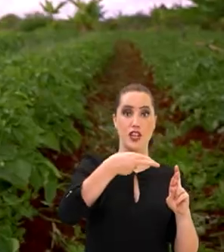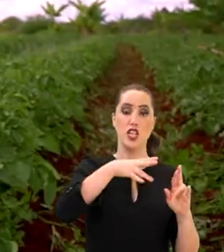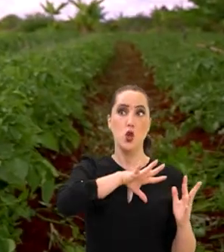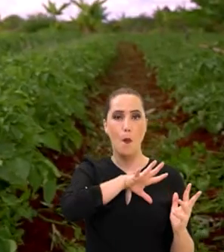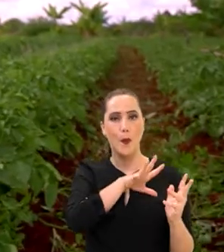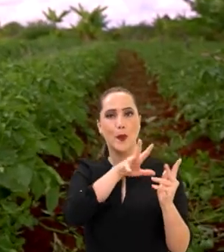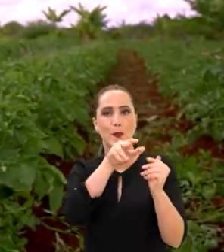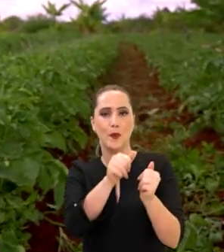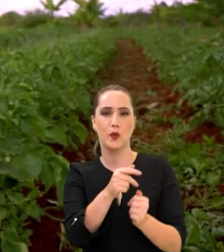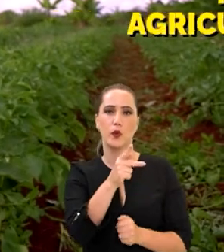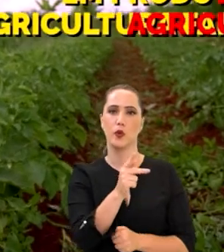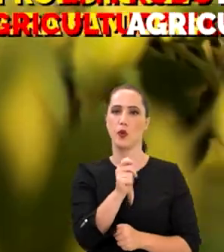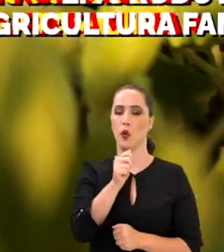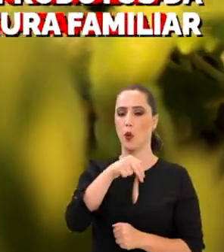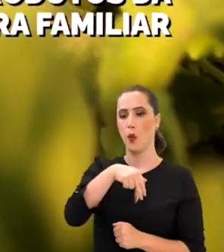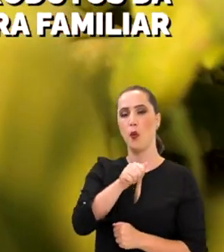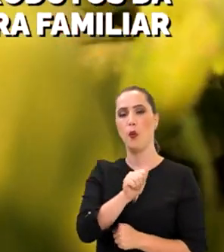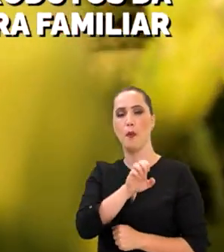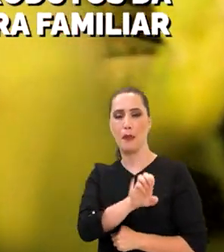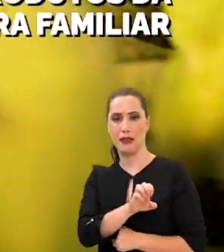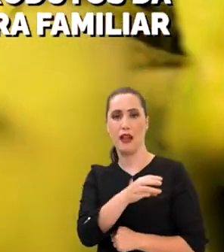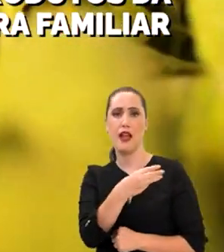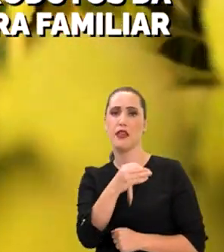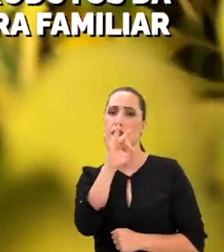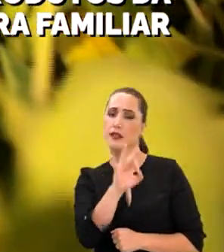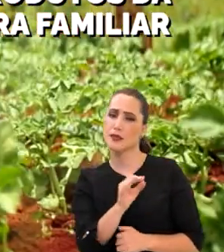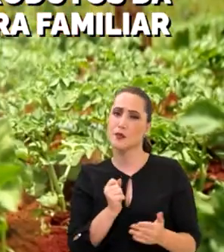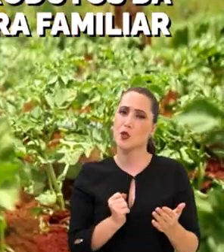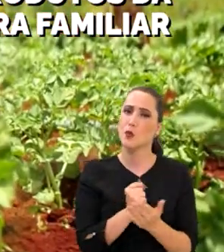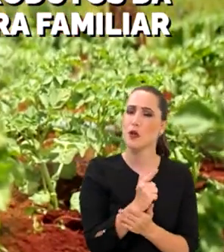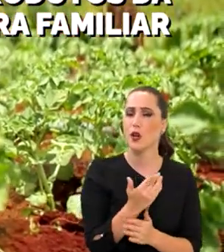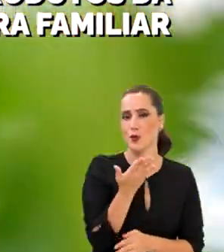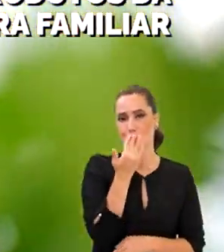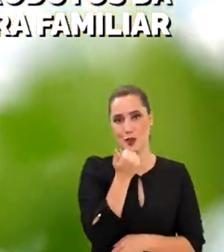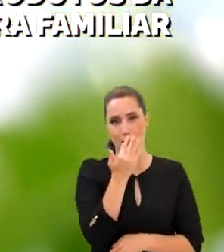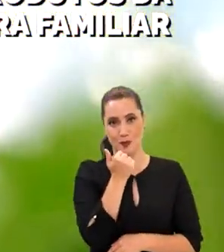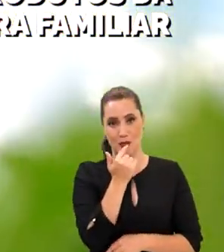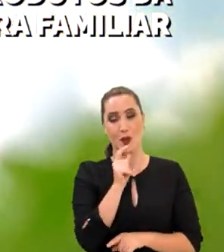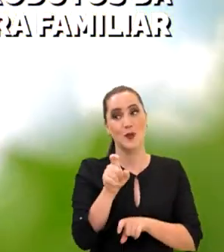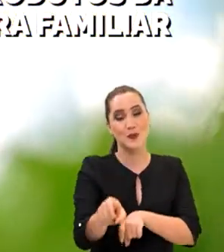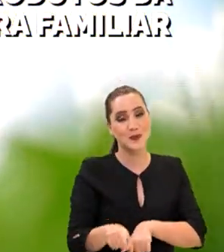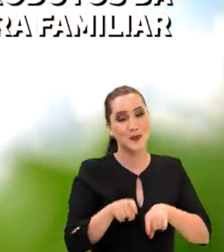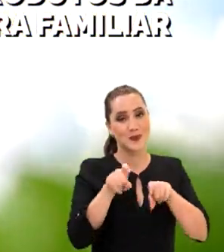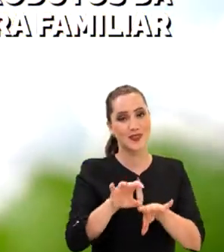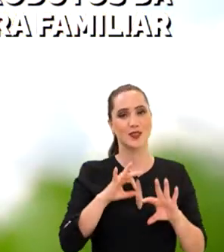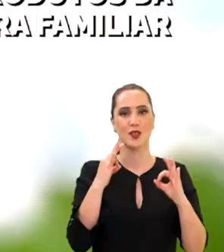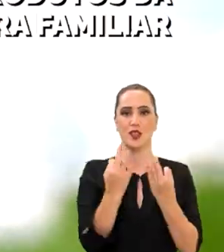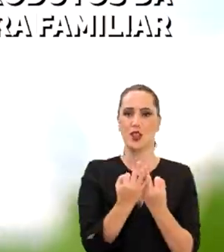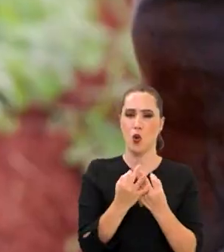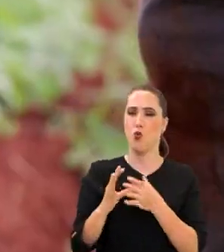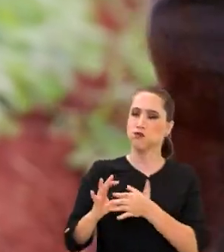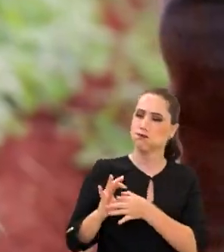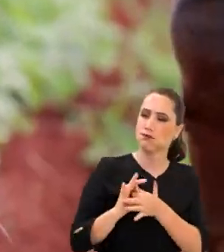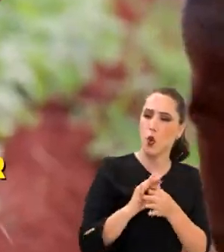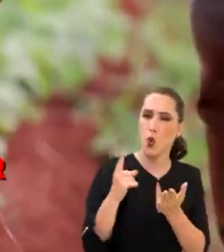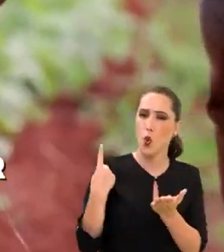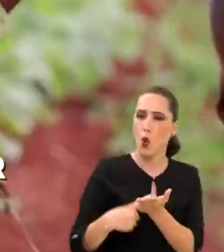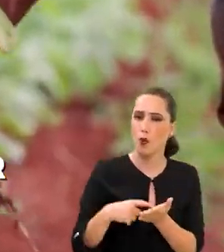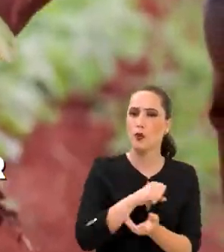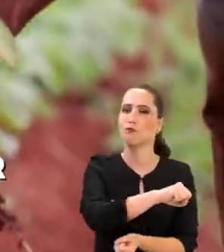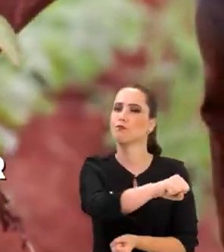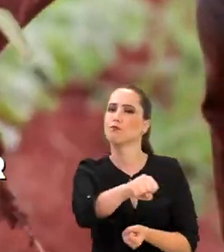Referência mundial, o PNAE destina 30% dos recursos para a compra de alimentos da agricultura familiar. Uma